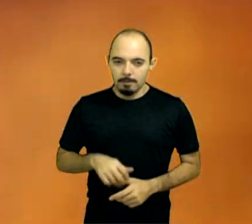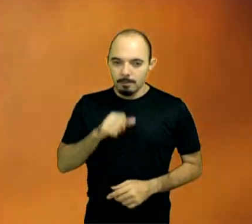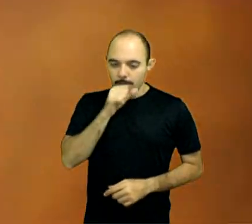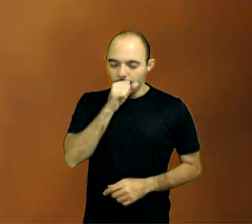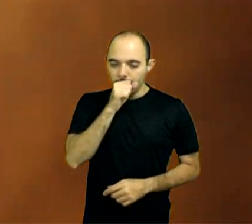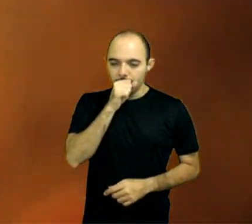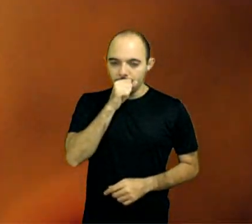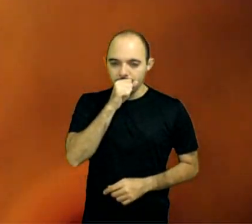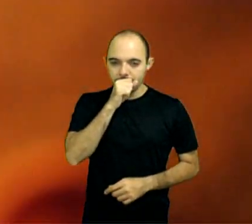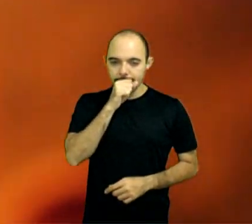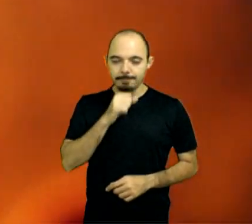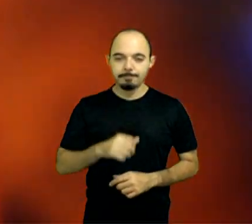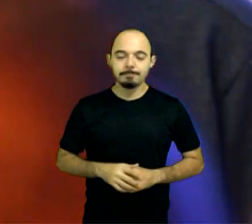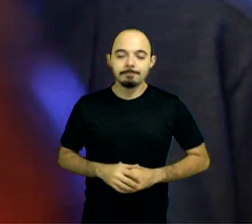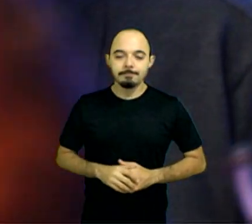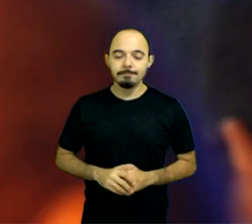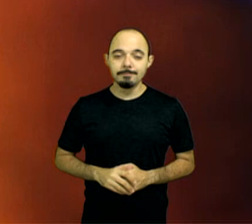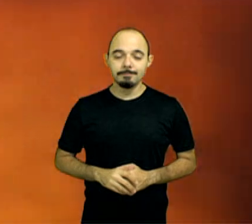Ora por ele.